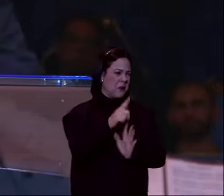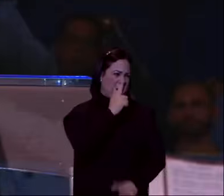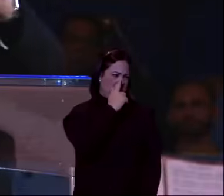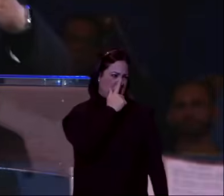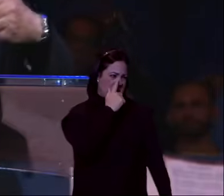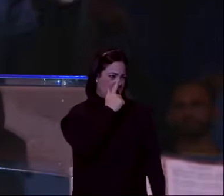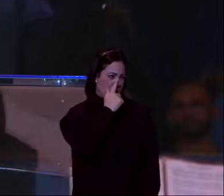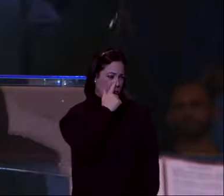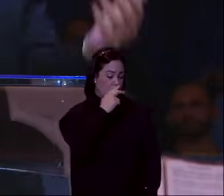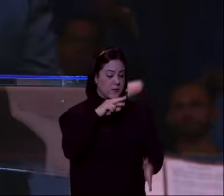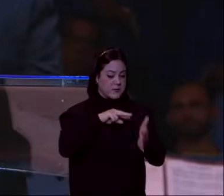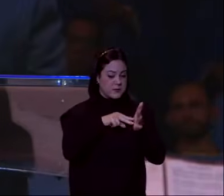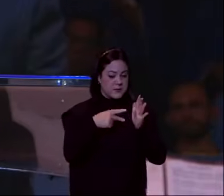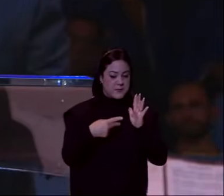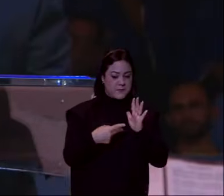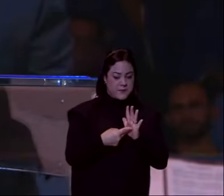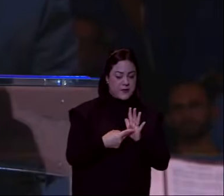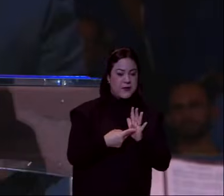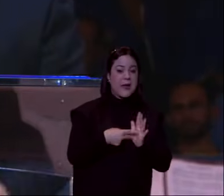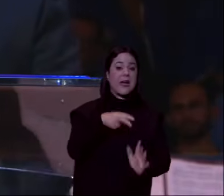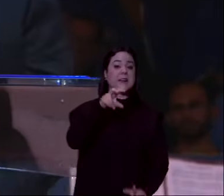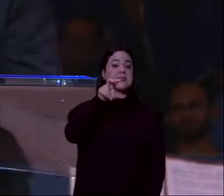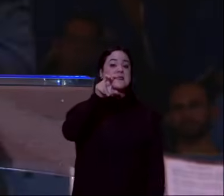significa 50º.